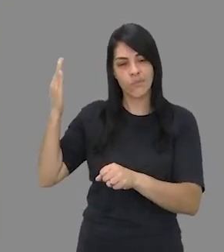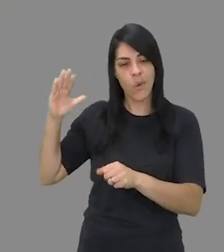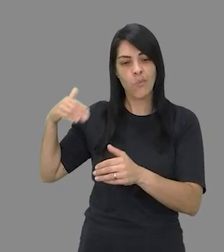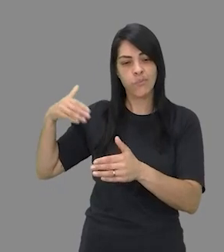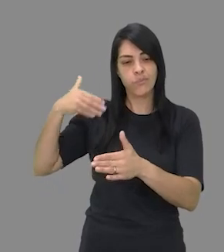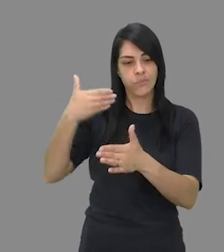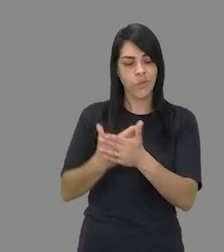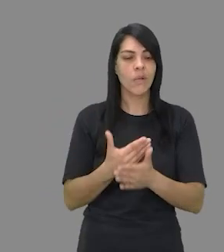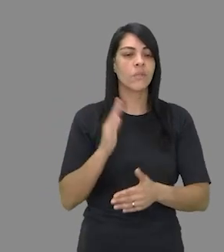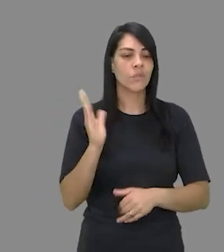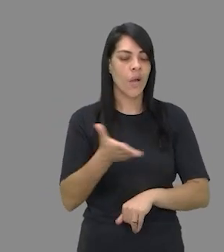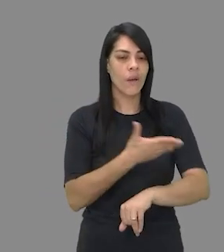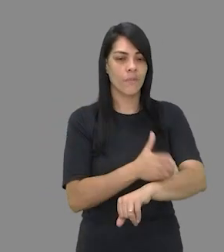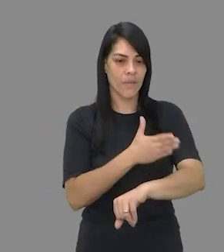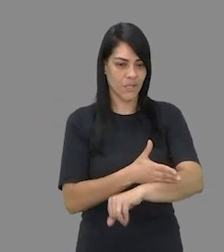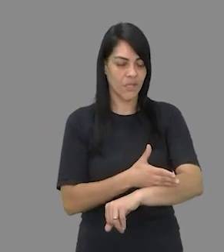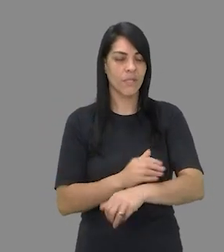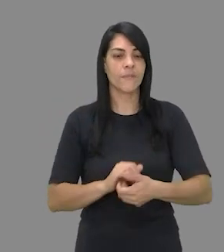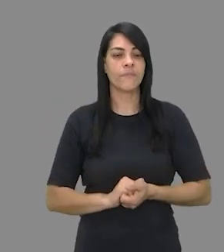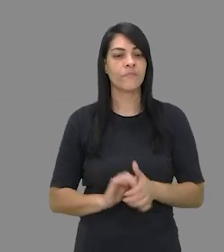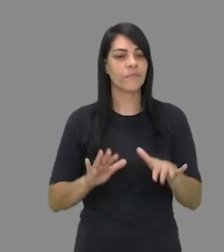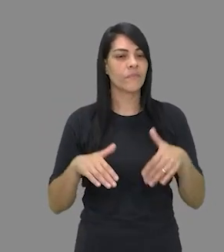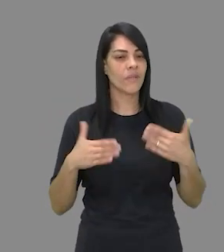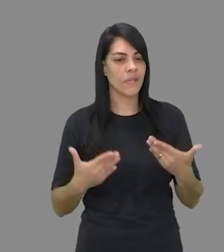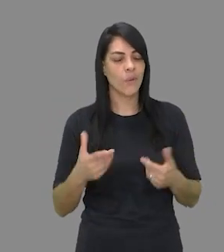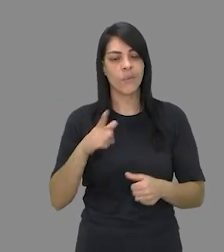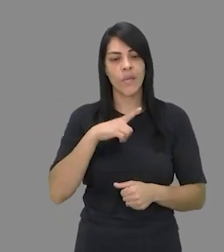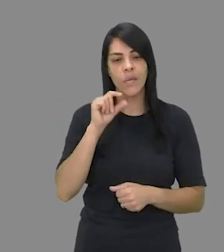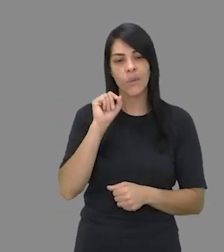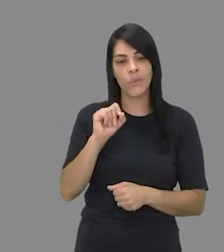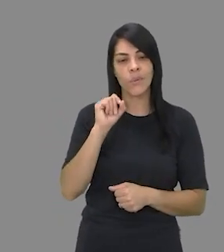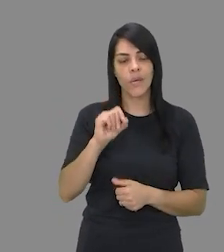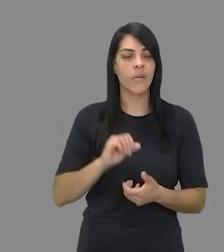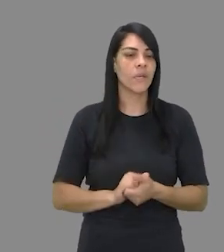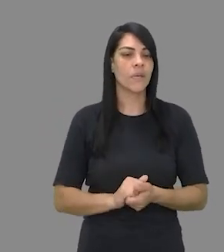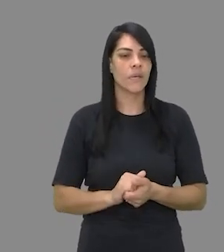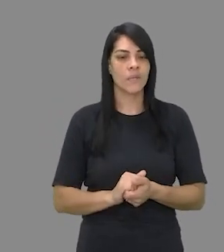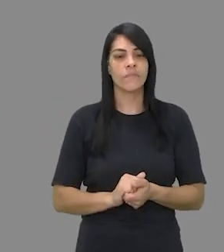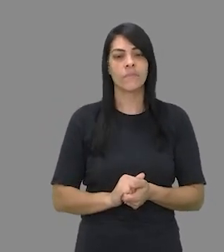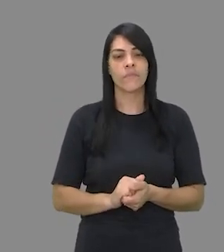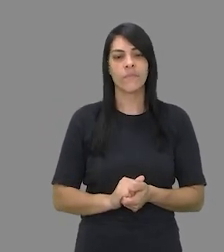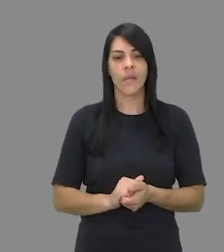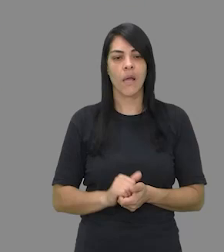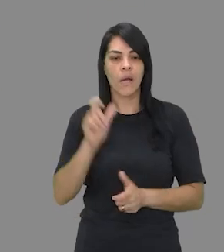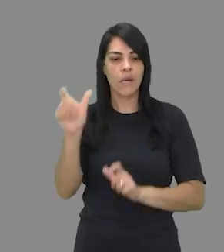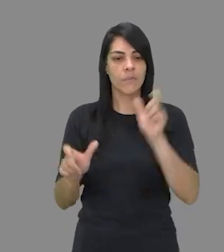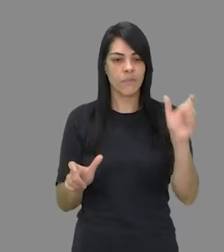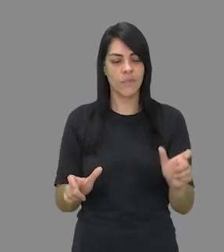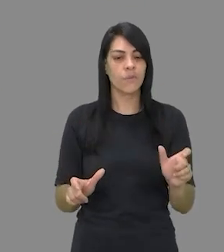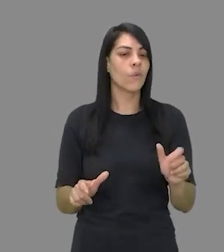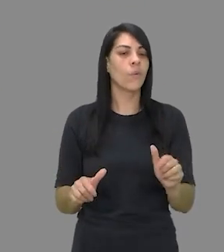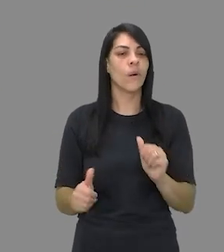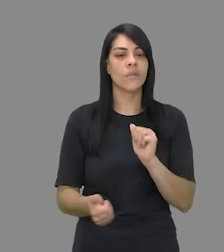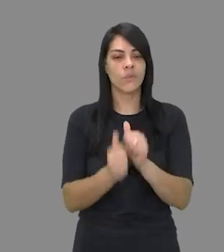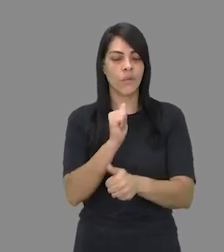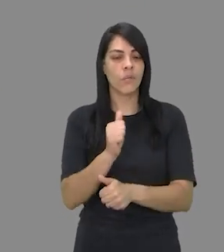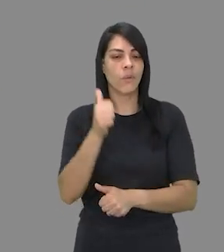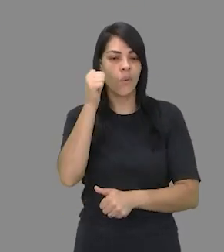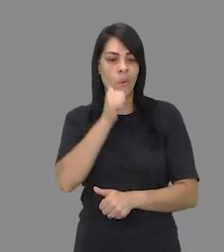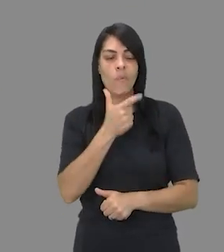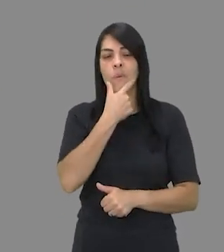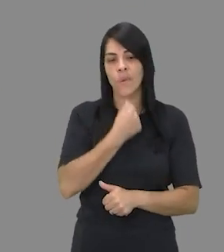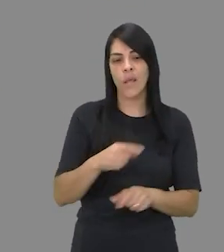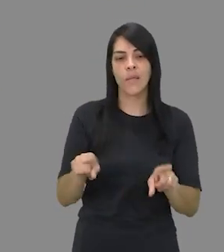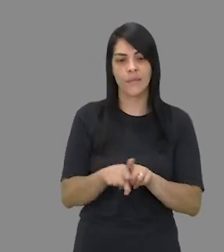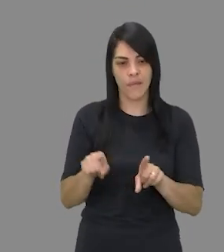pratica essa modalidade, certo? Então, ele tem os jogadores masculino, feminino, eles são divididos aí no